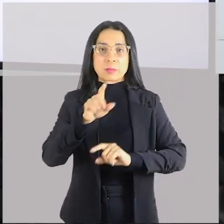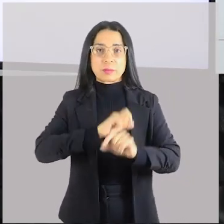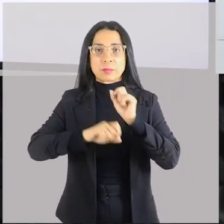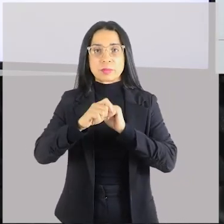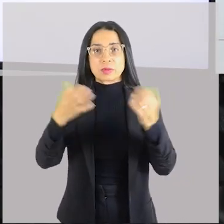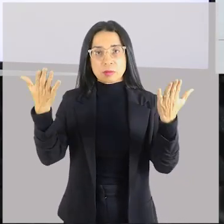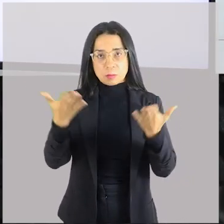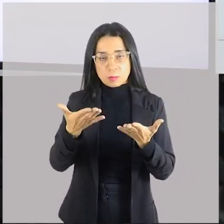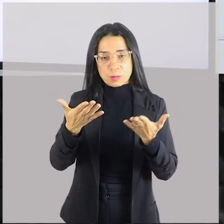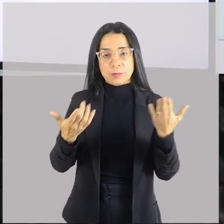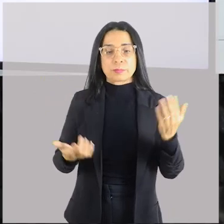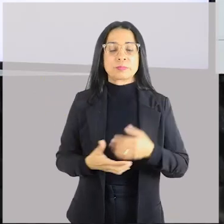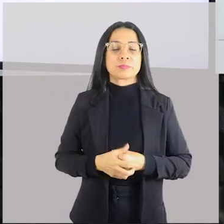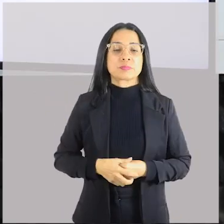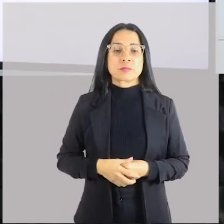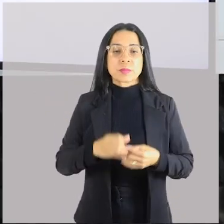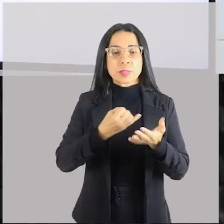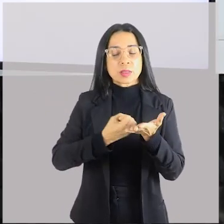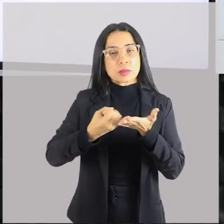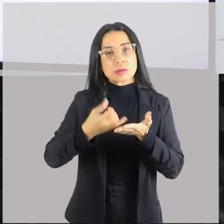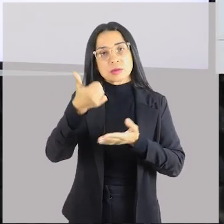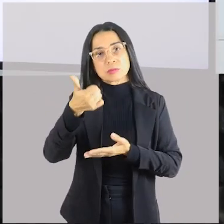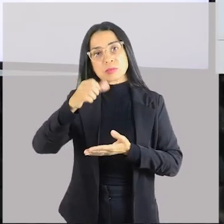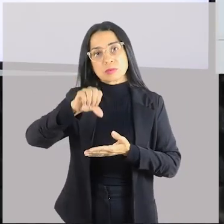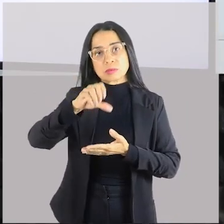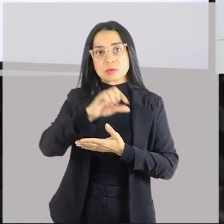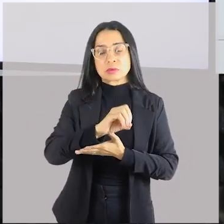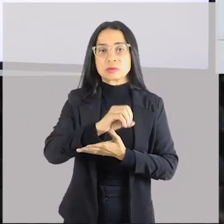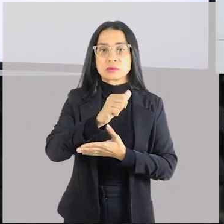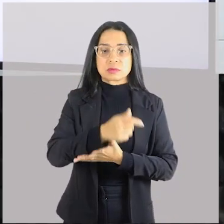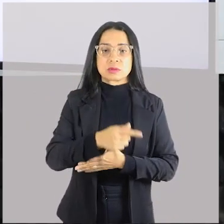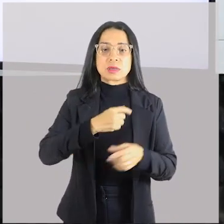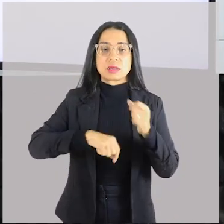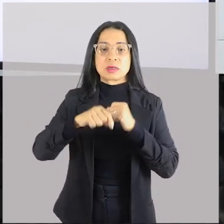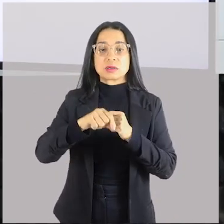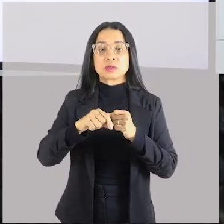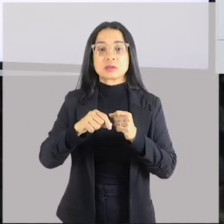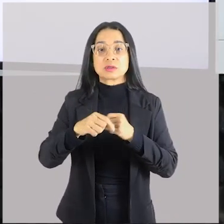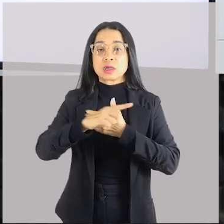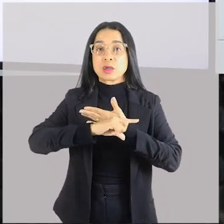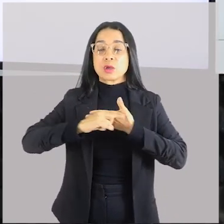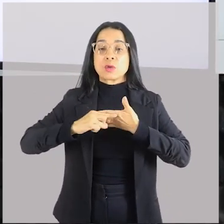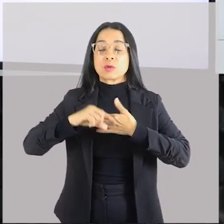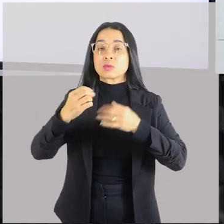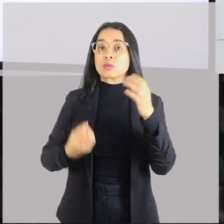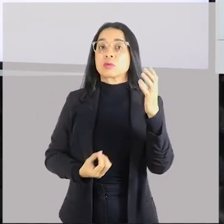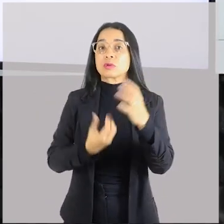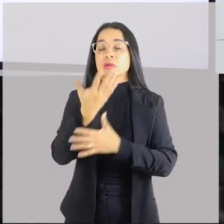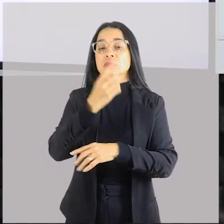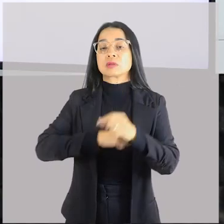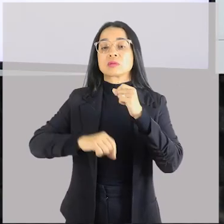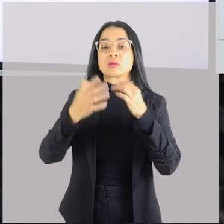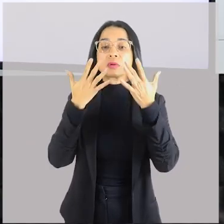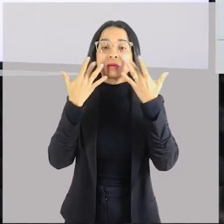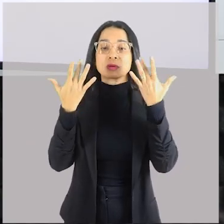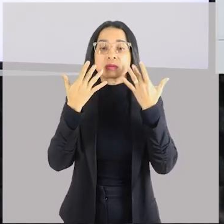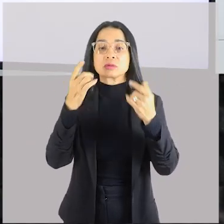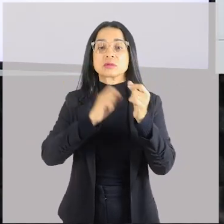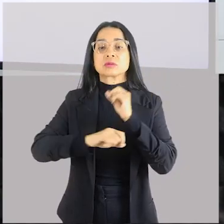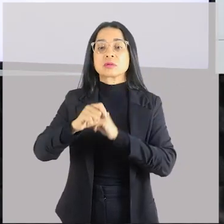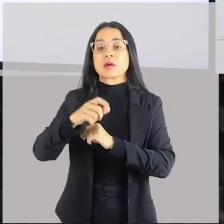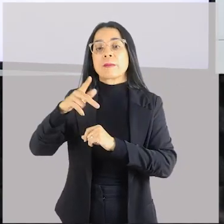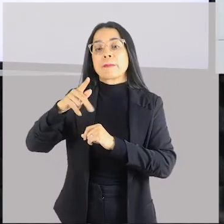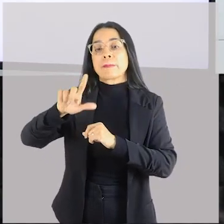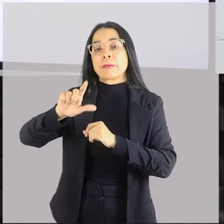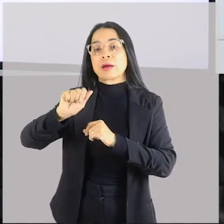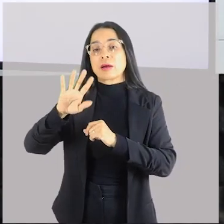no atual século ele é inici mais ou menos 1907 e o pai do cubismo um dos criadores é um artista que vocês já ouviram falar